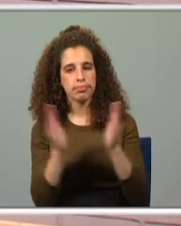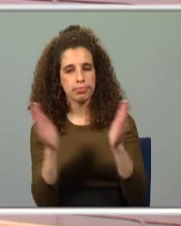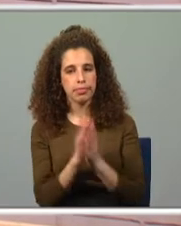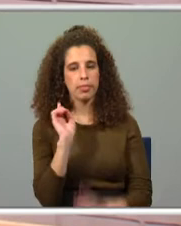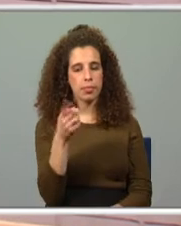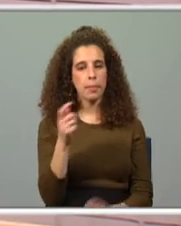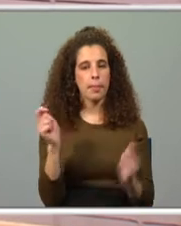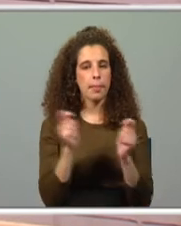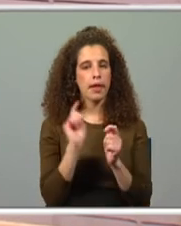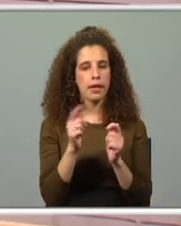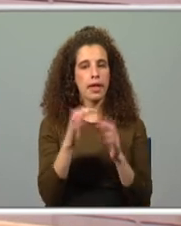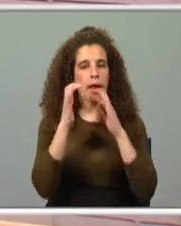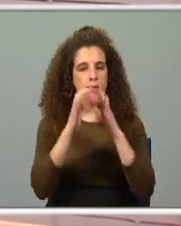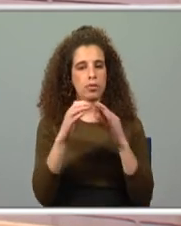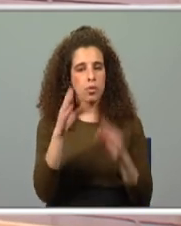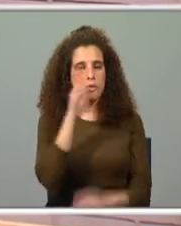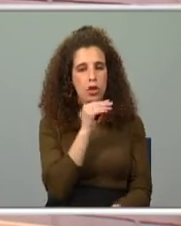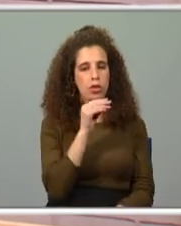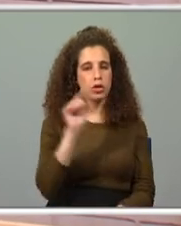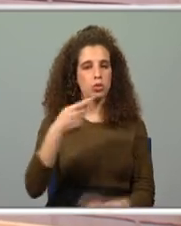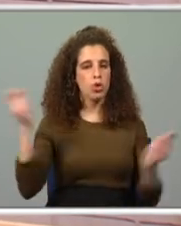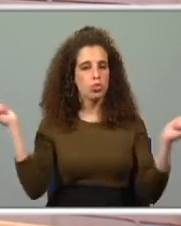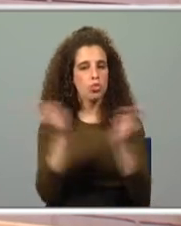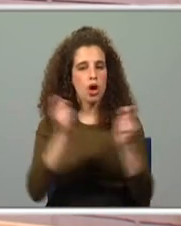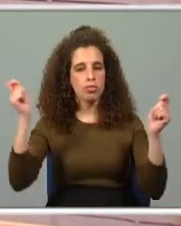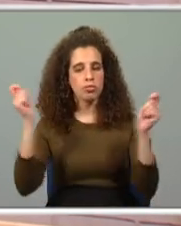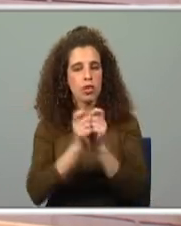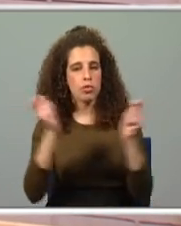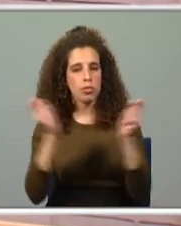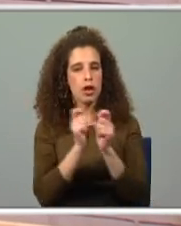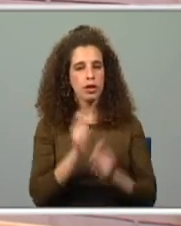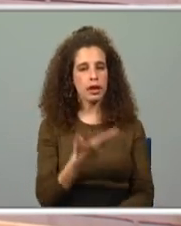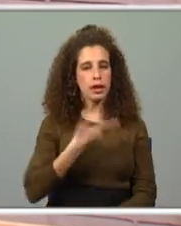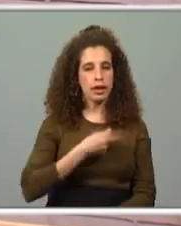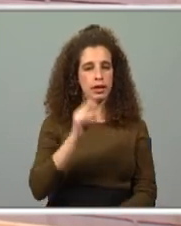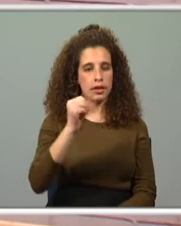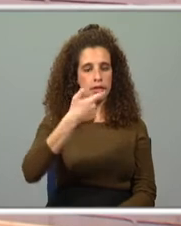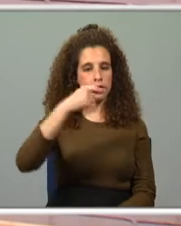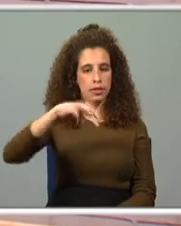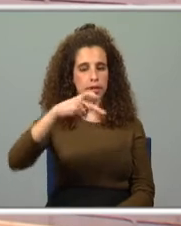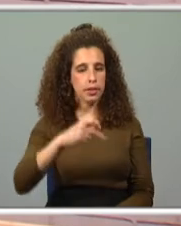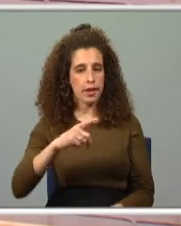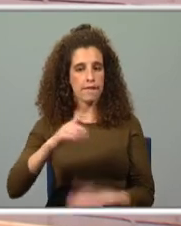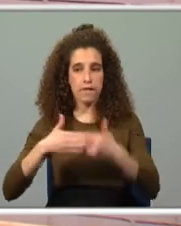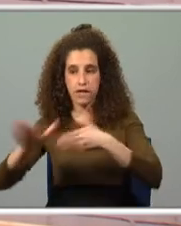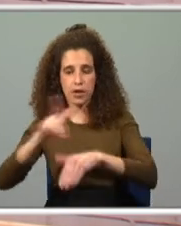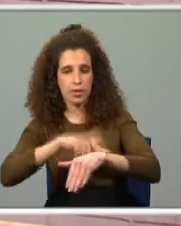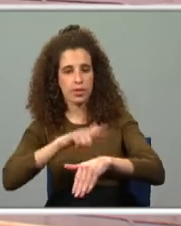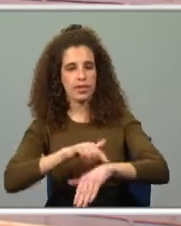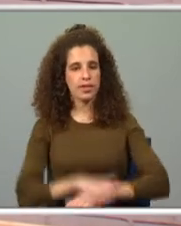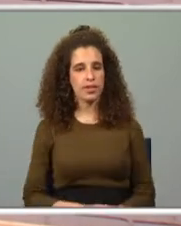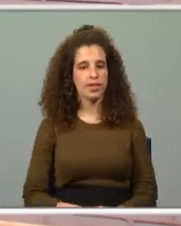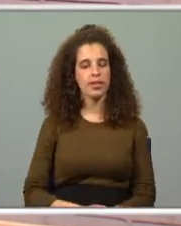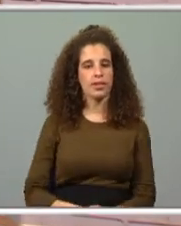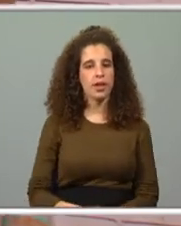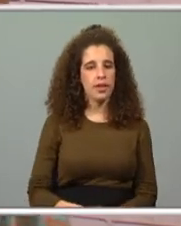flauta ficou muda. E os pratos depois tocam a destempo. Destempo é uma palavra muito engraçada, que quer dizer fora do tempo, não é? Fora é do tempo. De